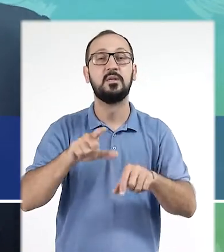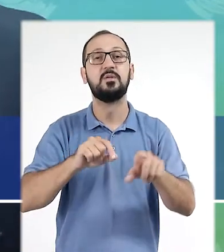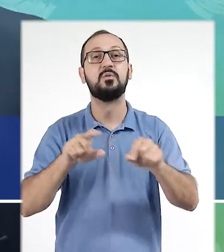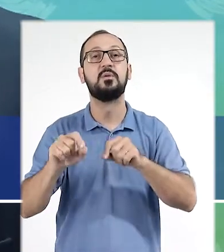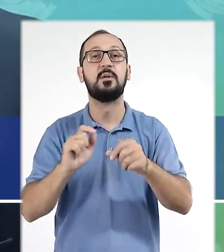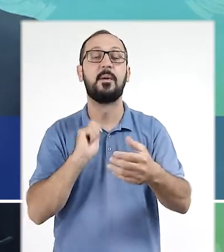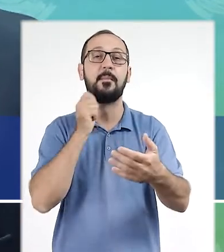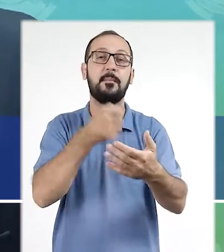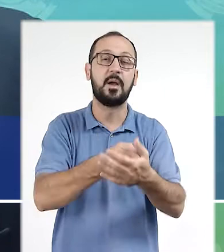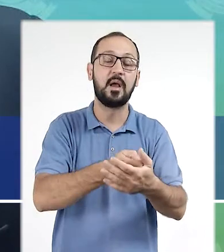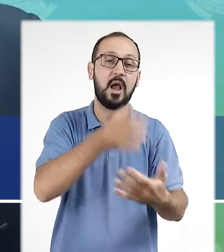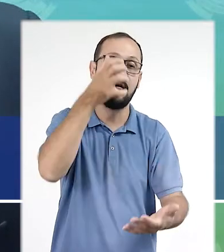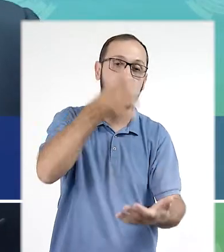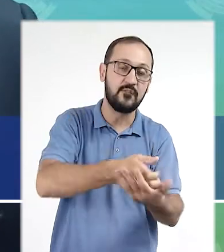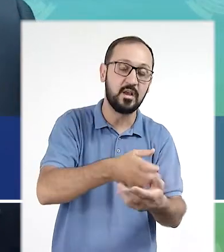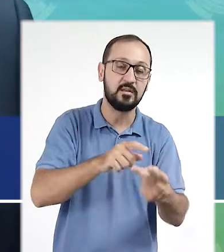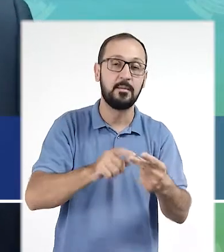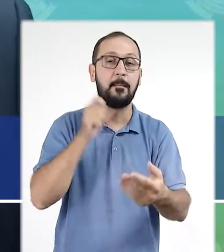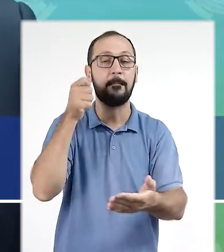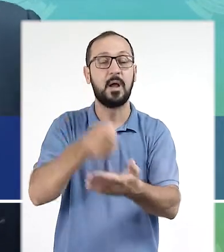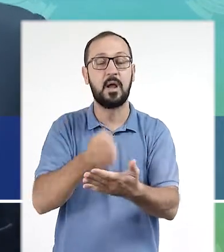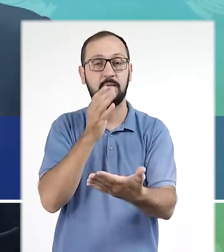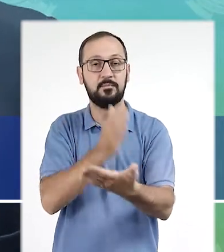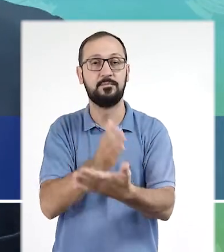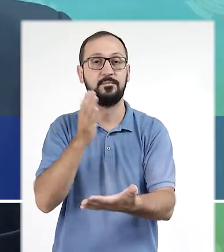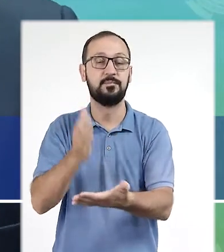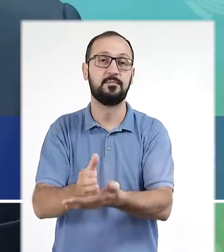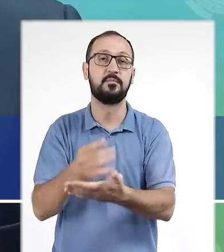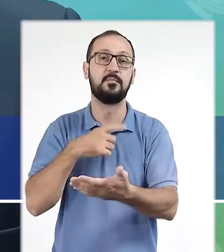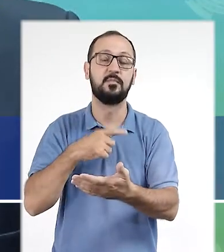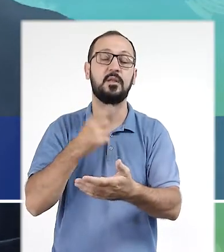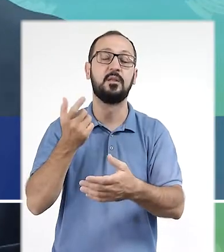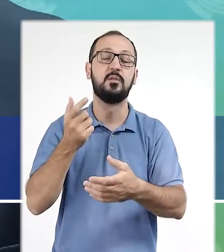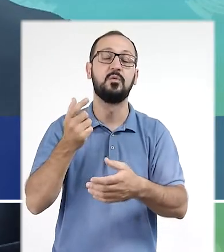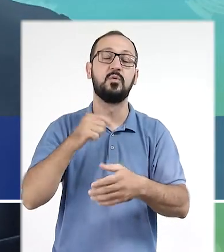poder escolher fazer a quitação à vista ou a quitação a prazo,